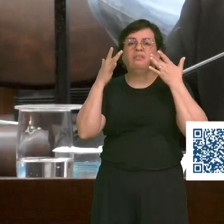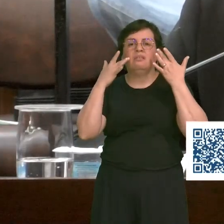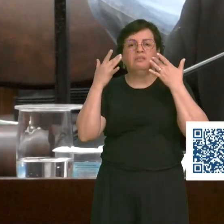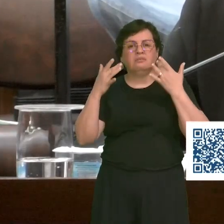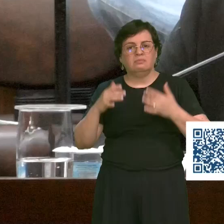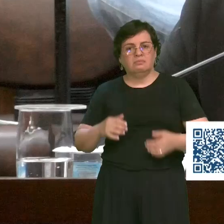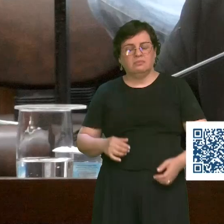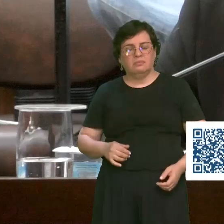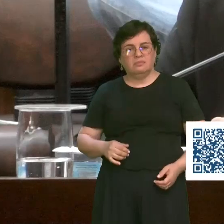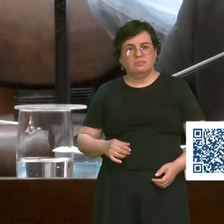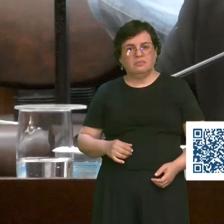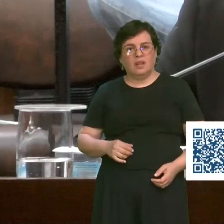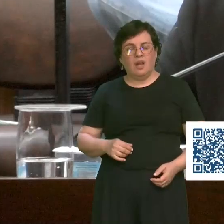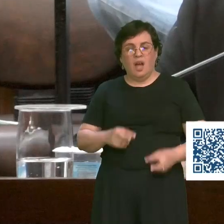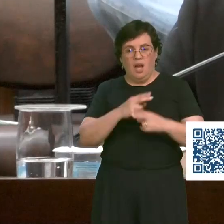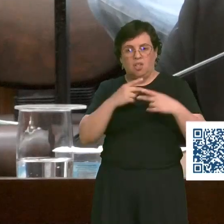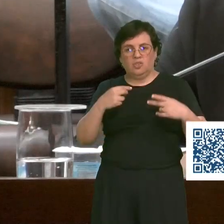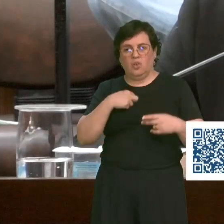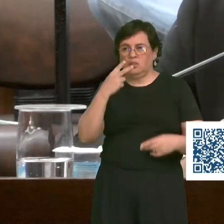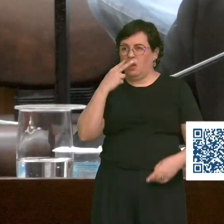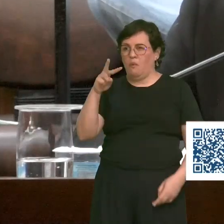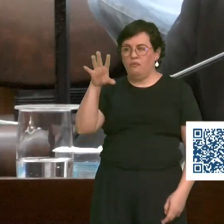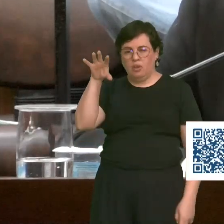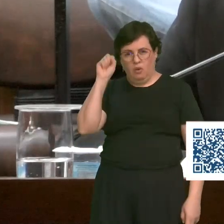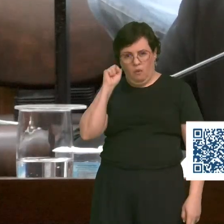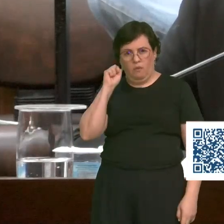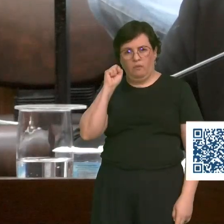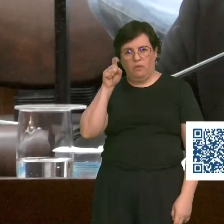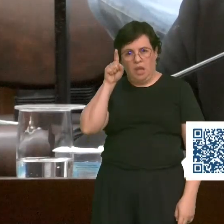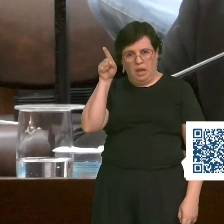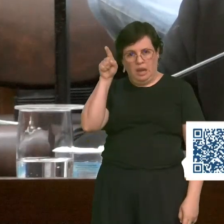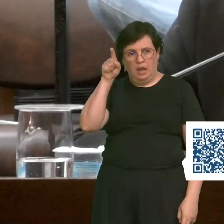ouvi de funcionários lá de dentro que eu tenho comigo